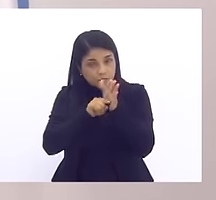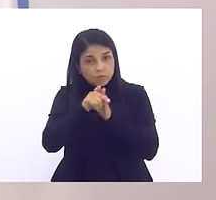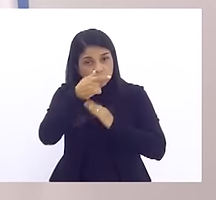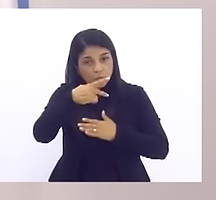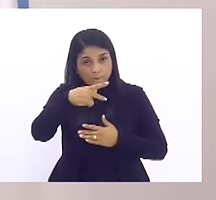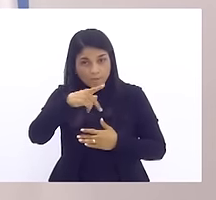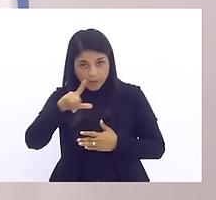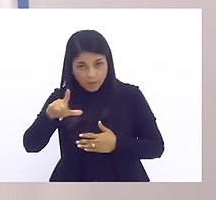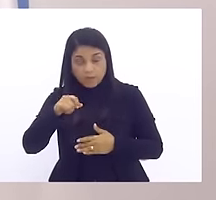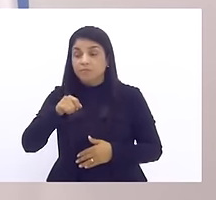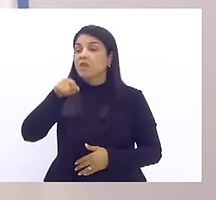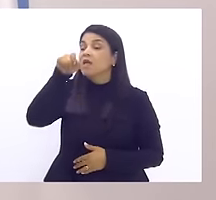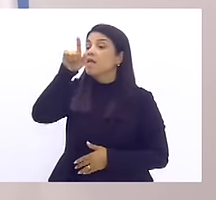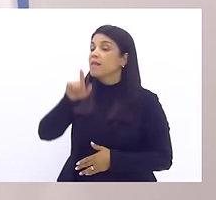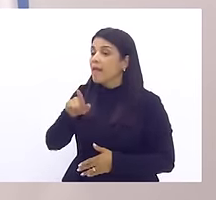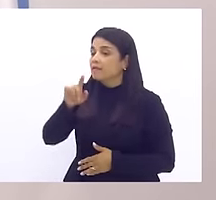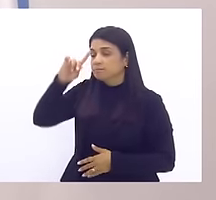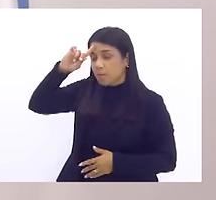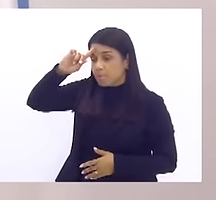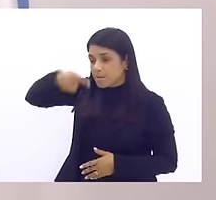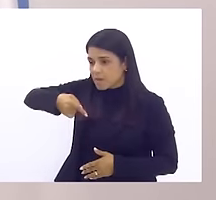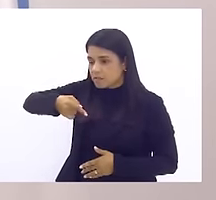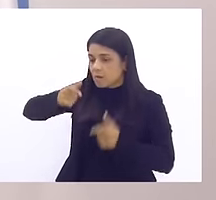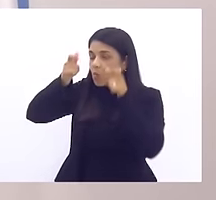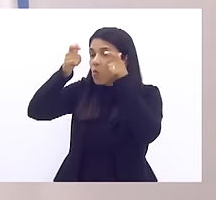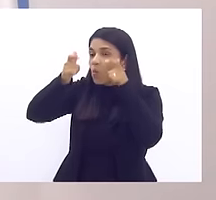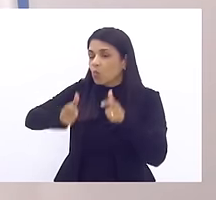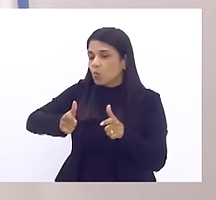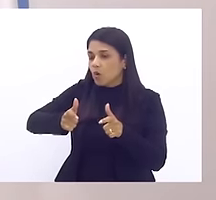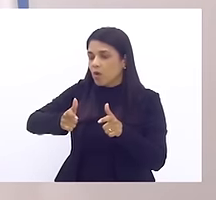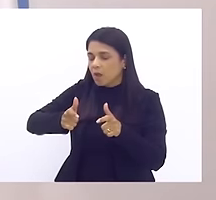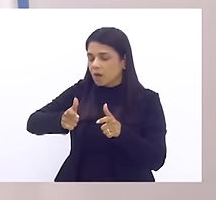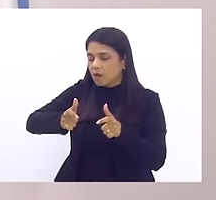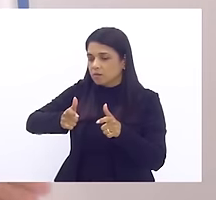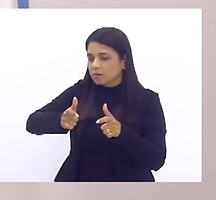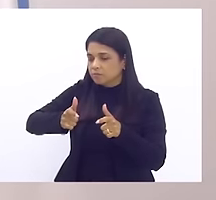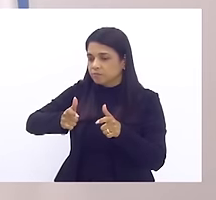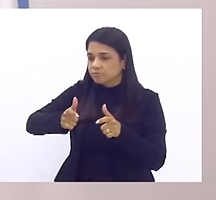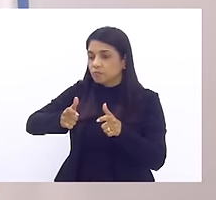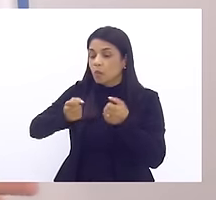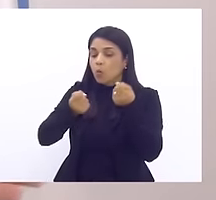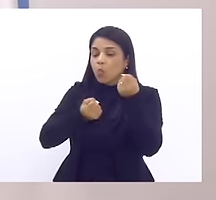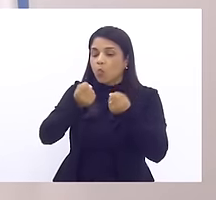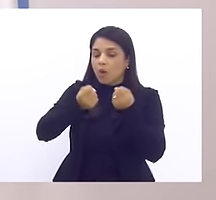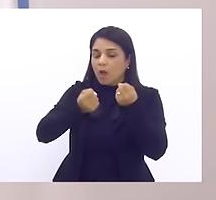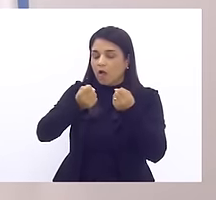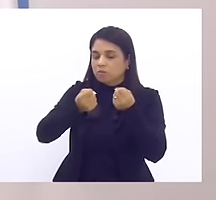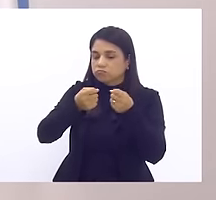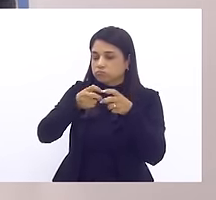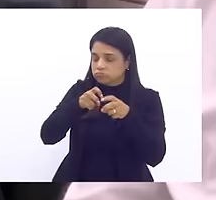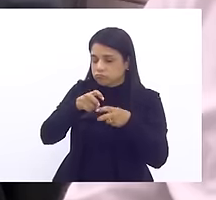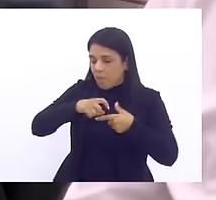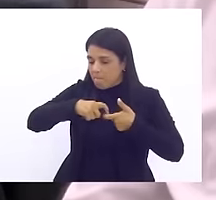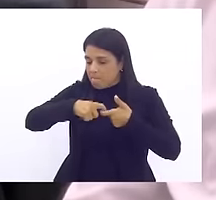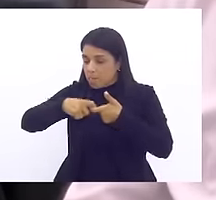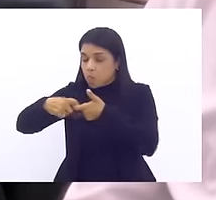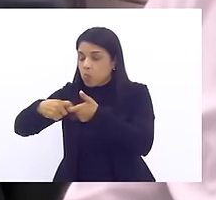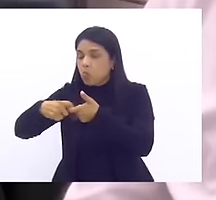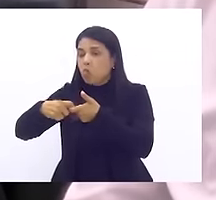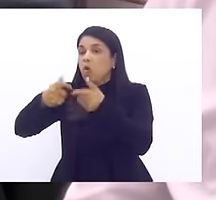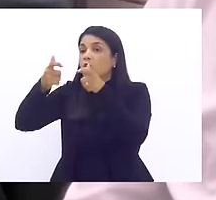Quem determina o local qual Pátio o carro vai É simples nada